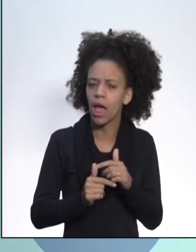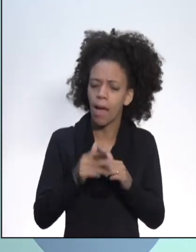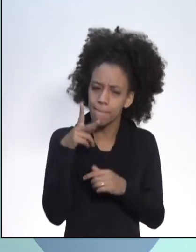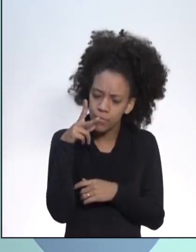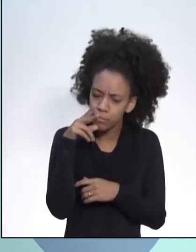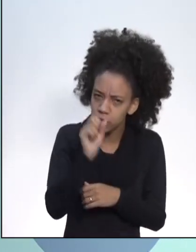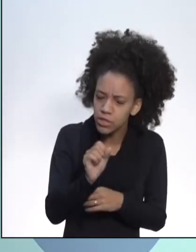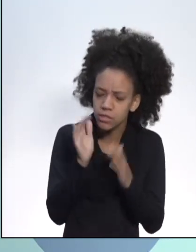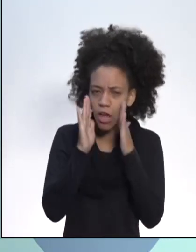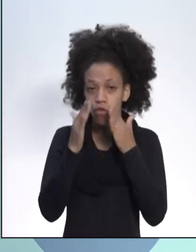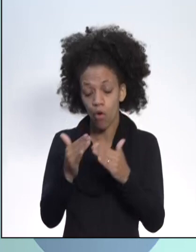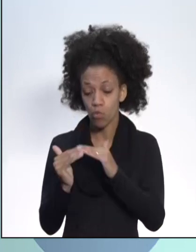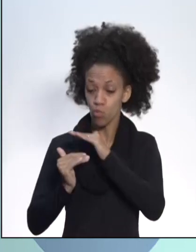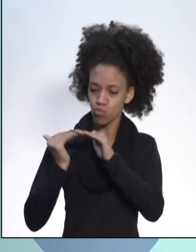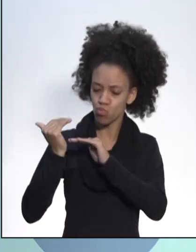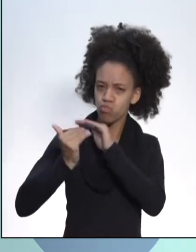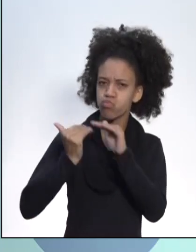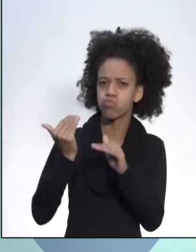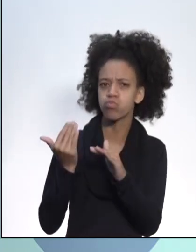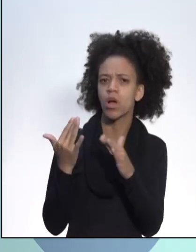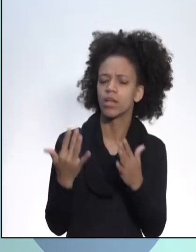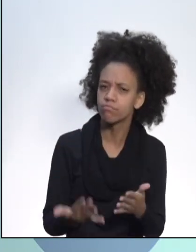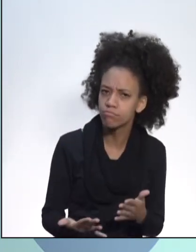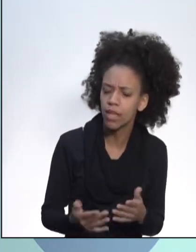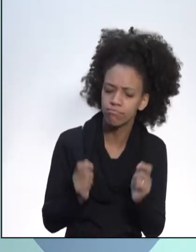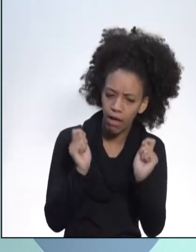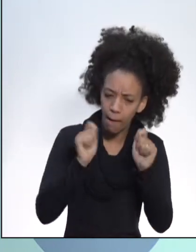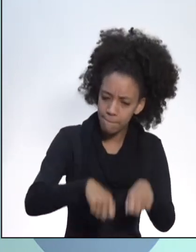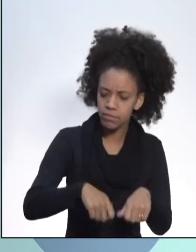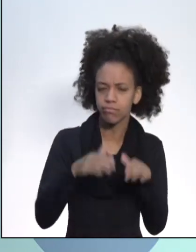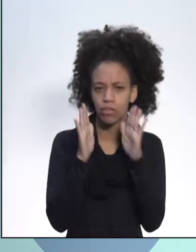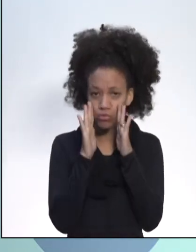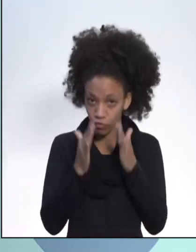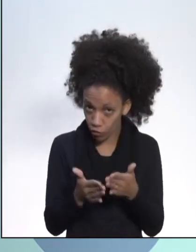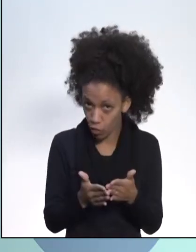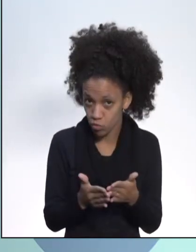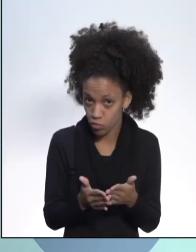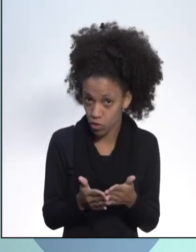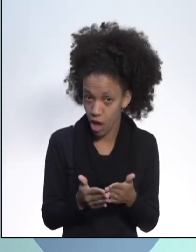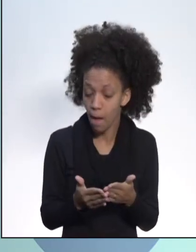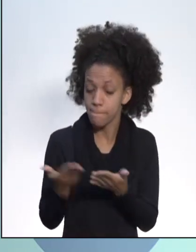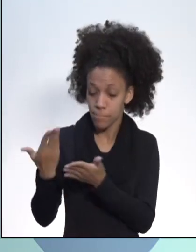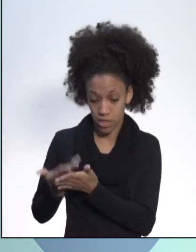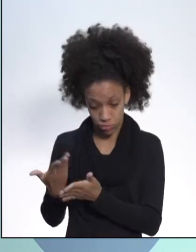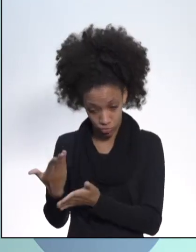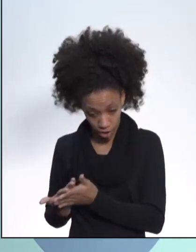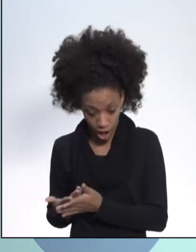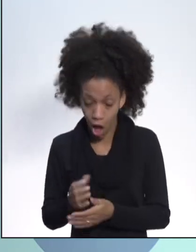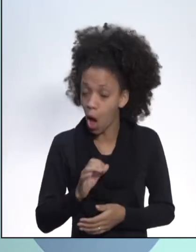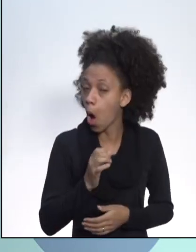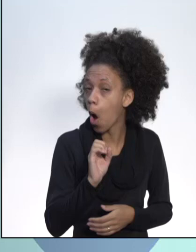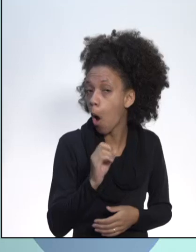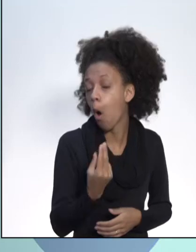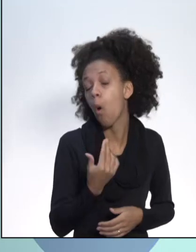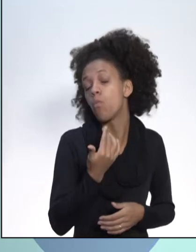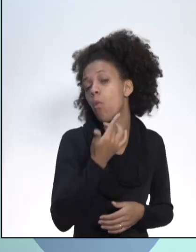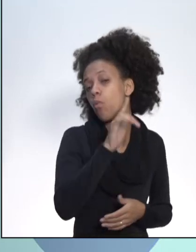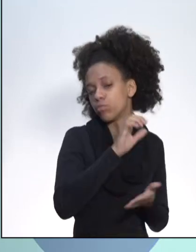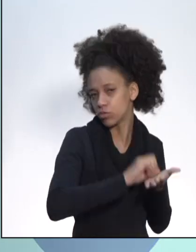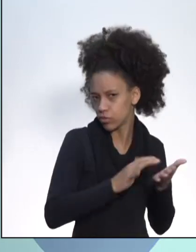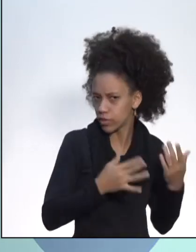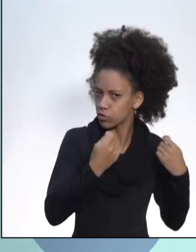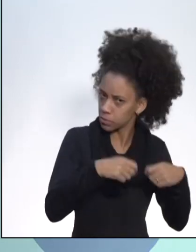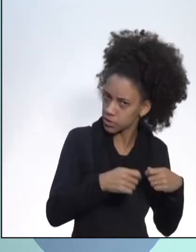nosso foco, ou seja, construir essa competência de foco para a gente continuar os estudos ou fazer outra atividade que a gente precisa, tá